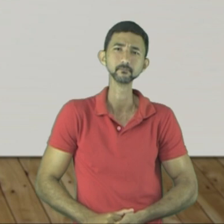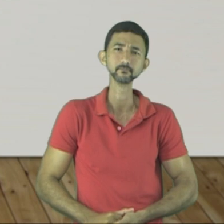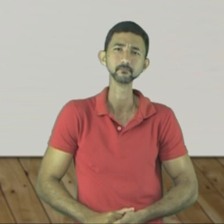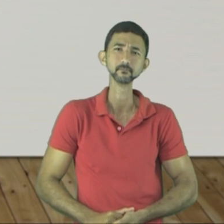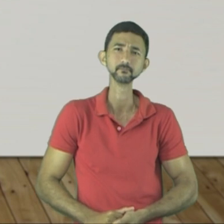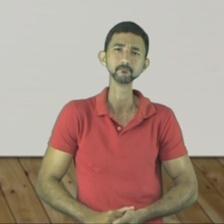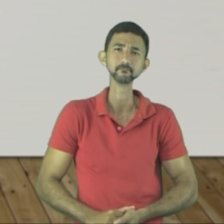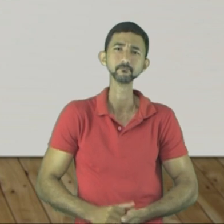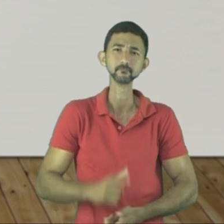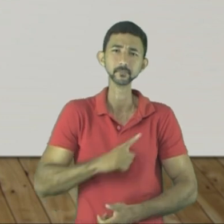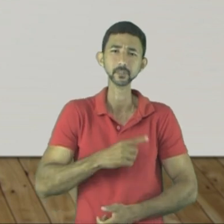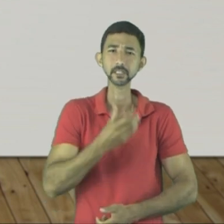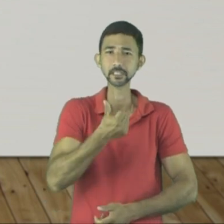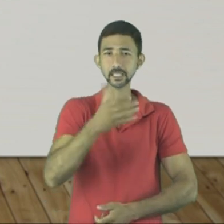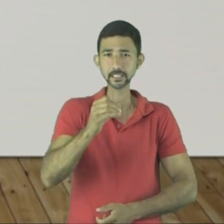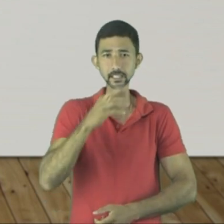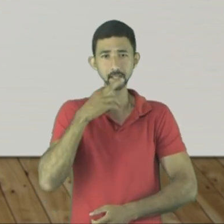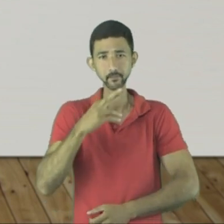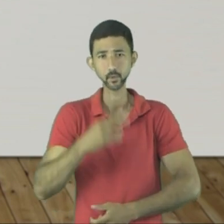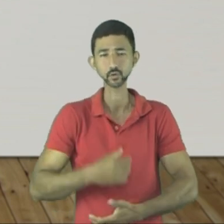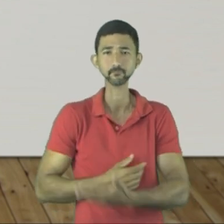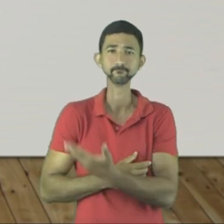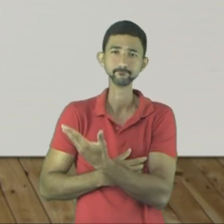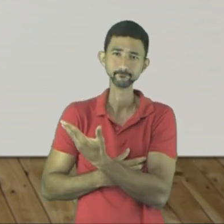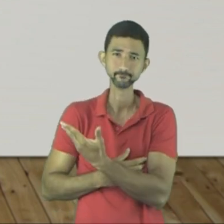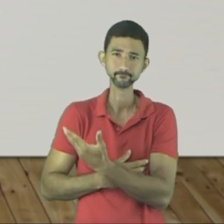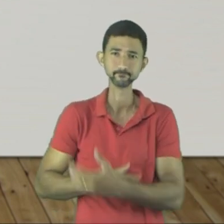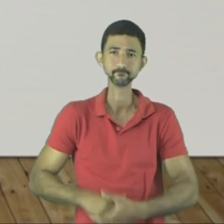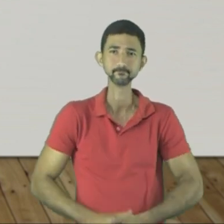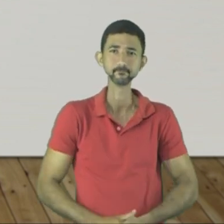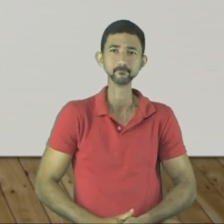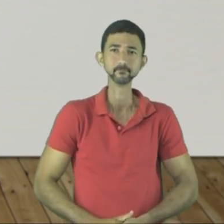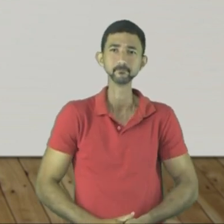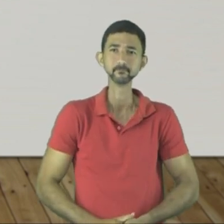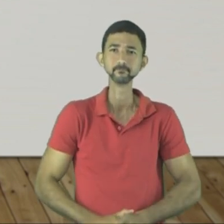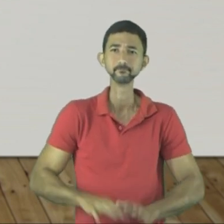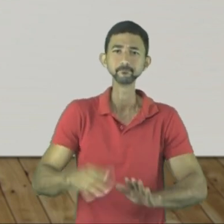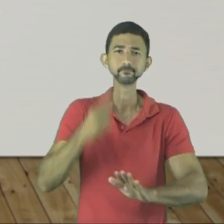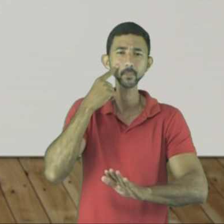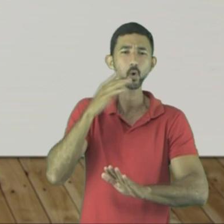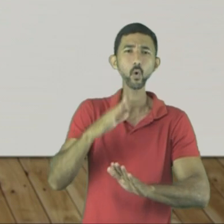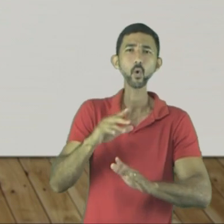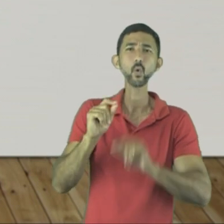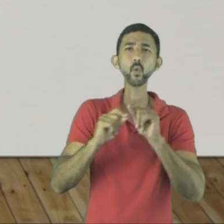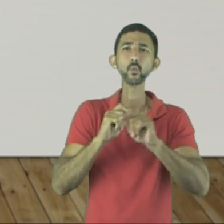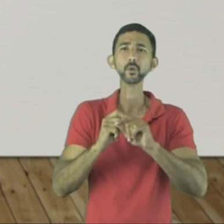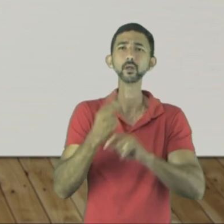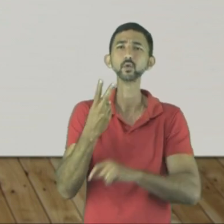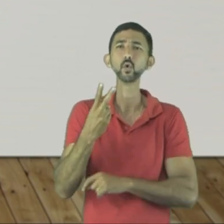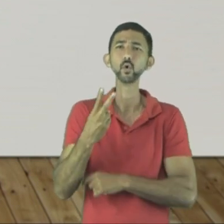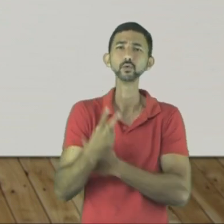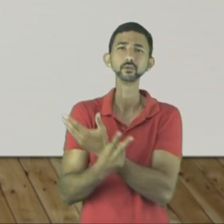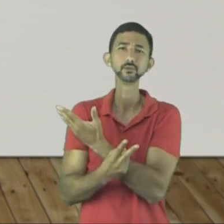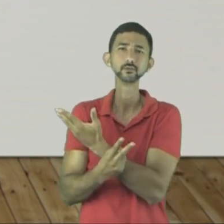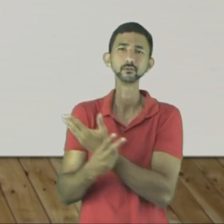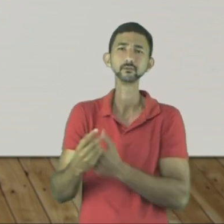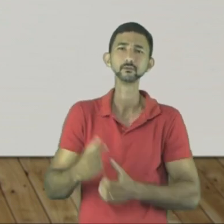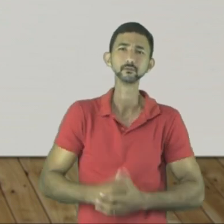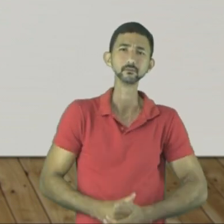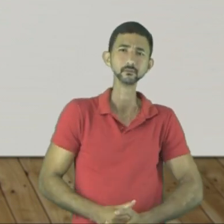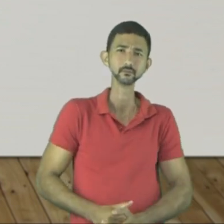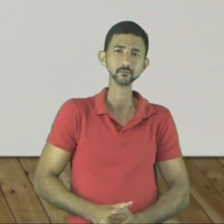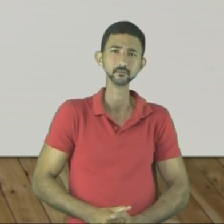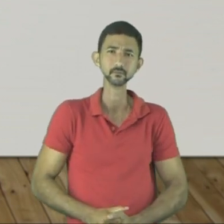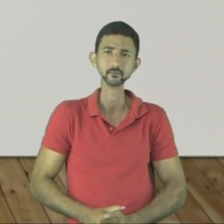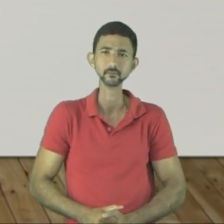vou obter o 60. Aí vocês podem perguntar, sim, professor, e que esse 2 aqui, ó? Esse 2 aqui